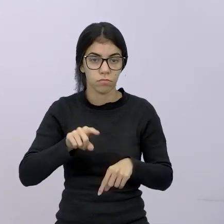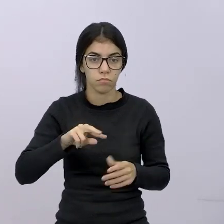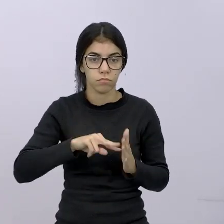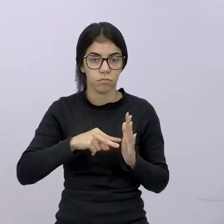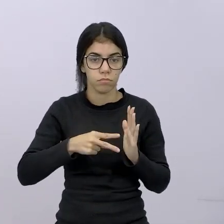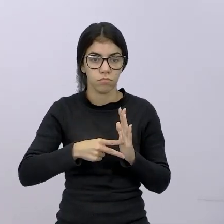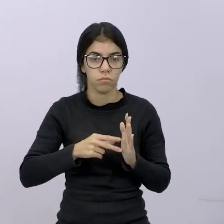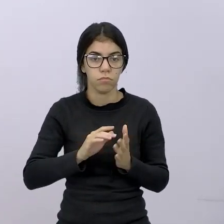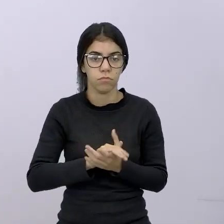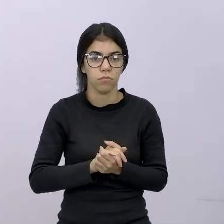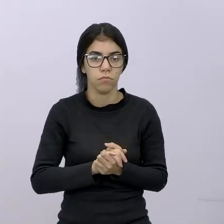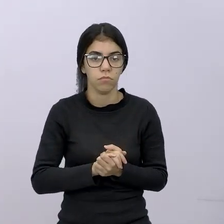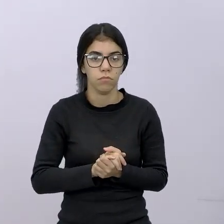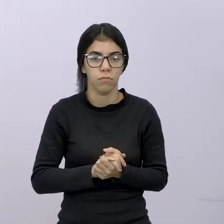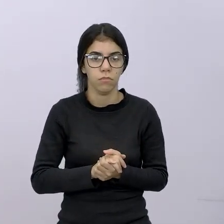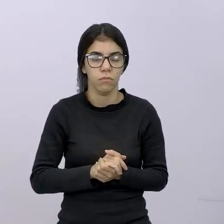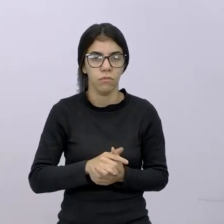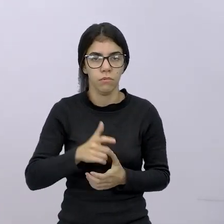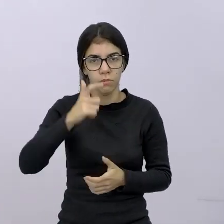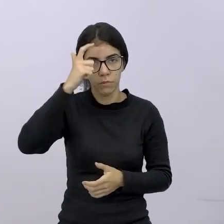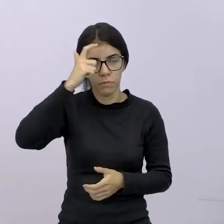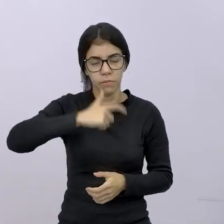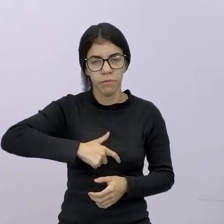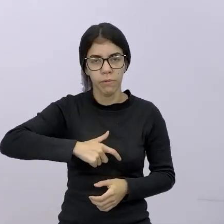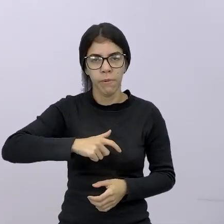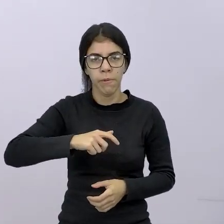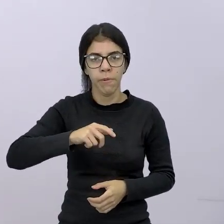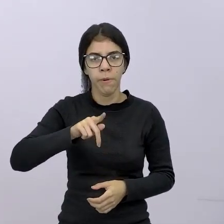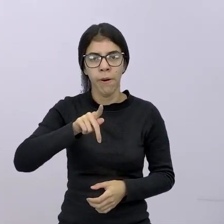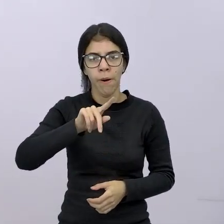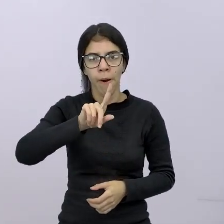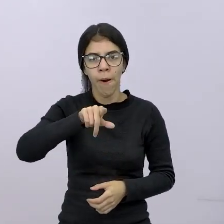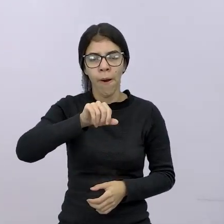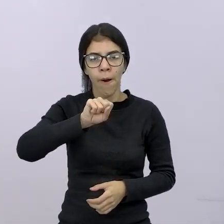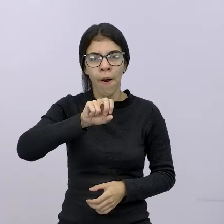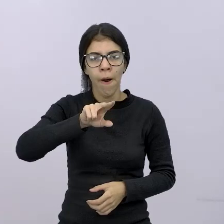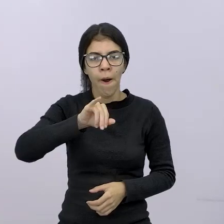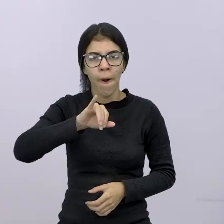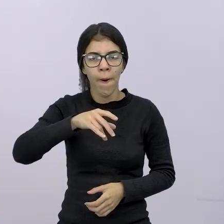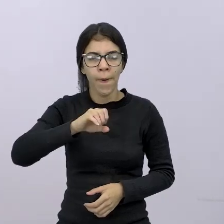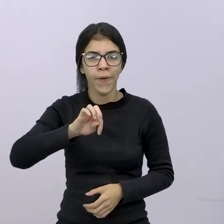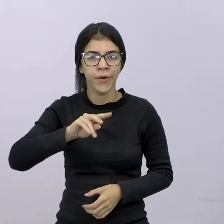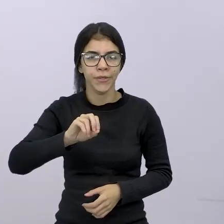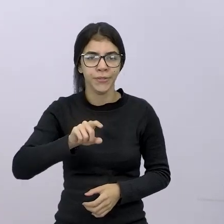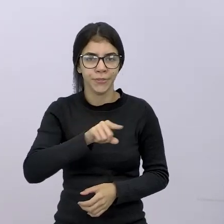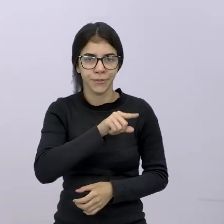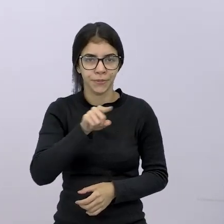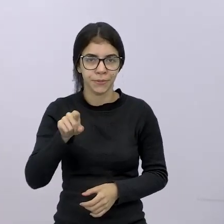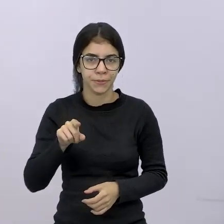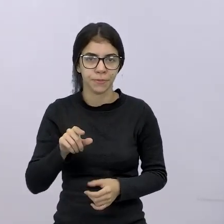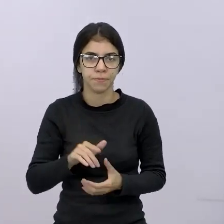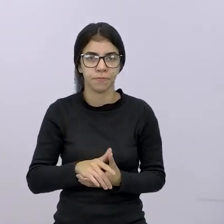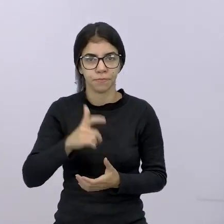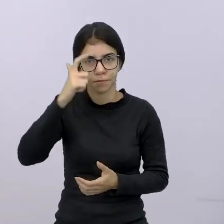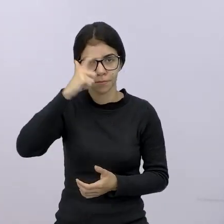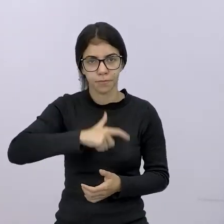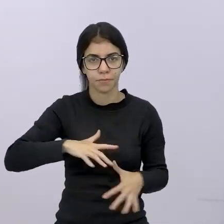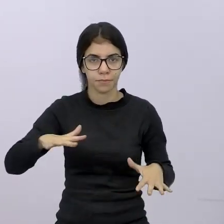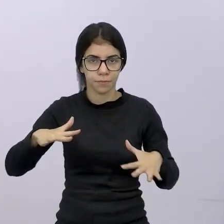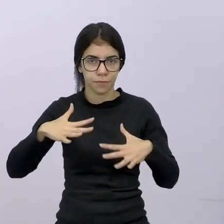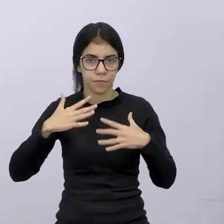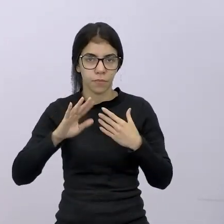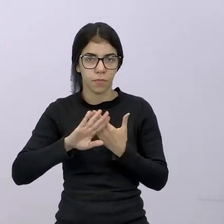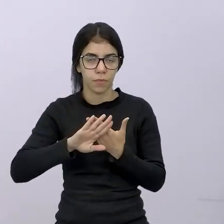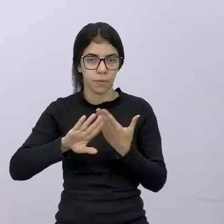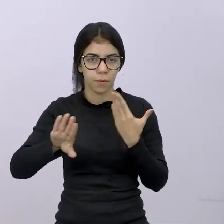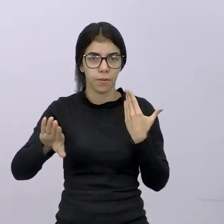de que você é o sujeito e você me vê como algo que, enfim, está